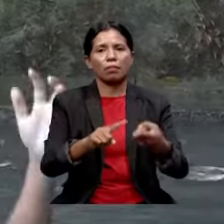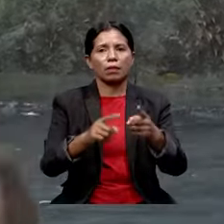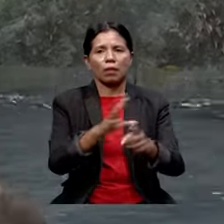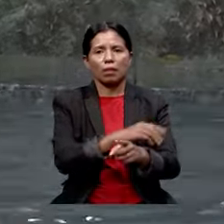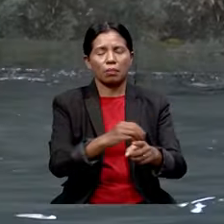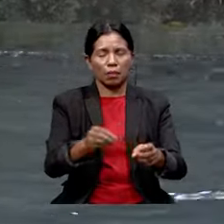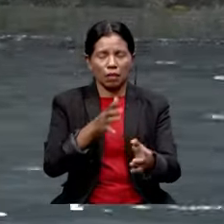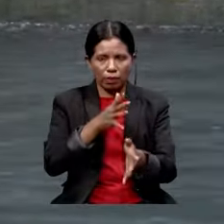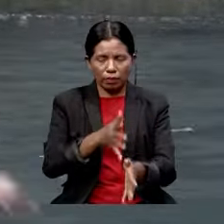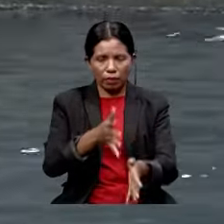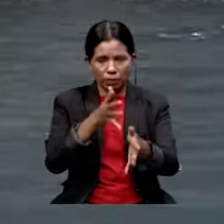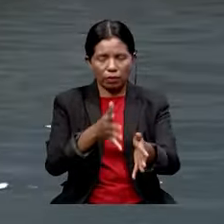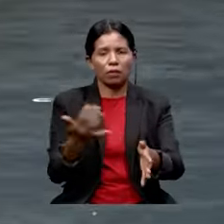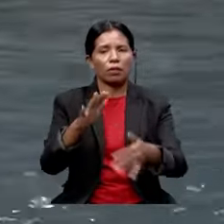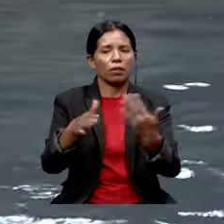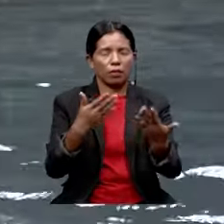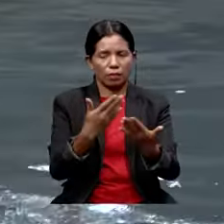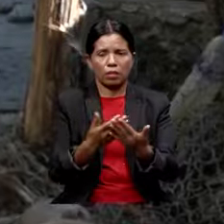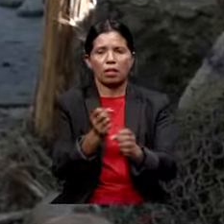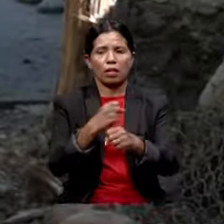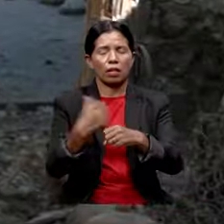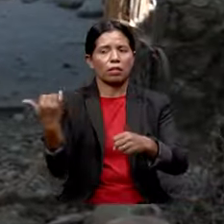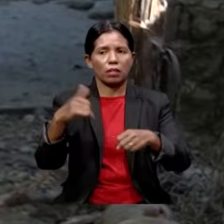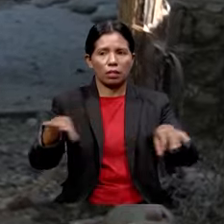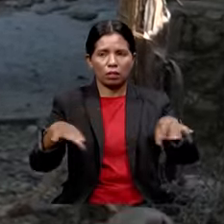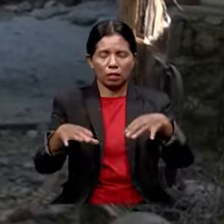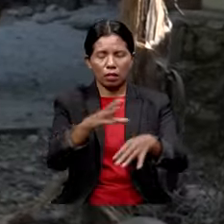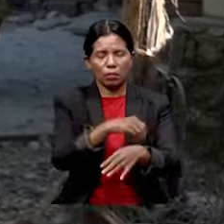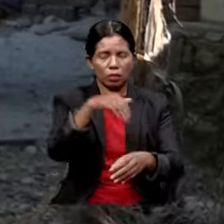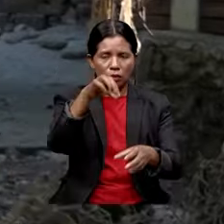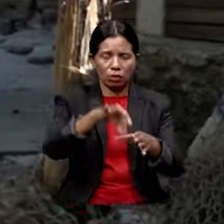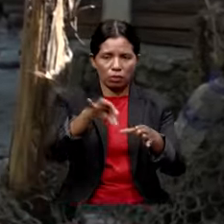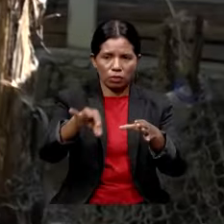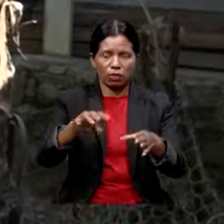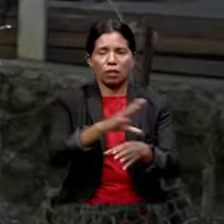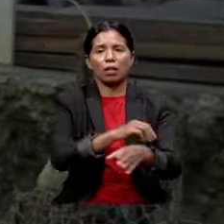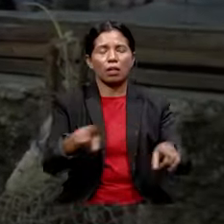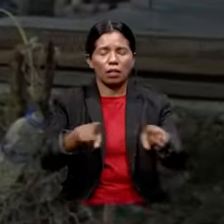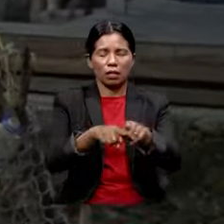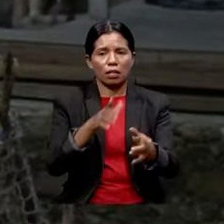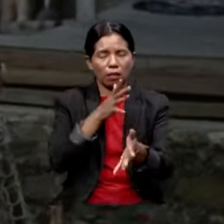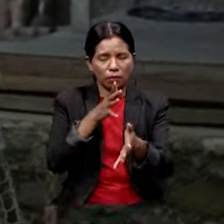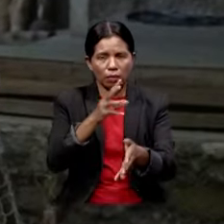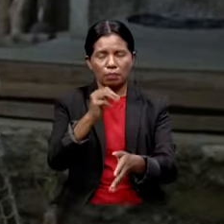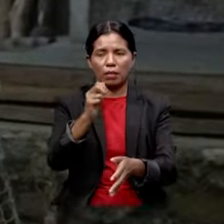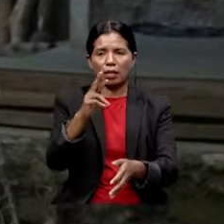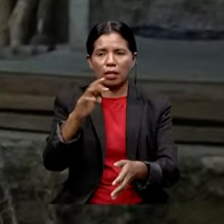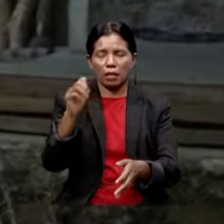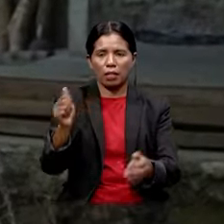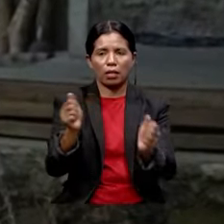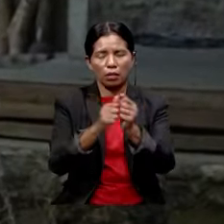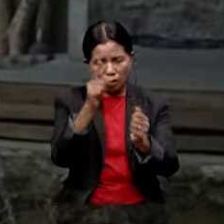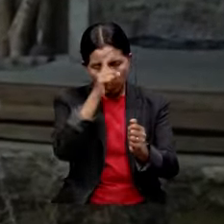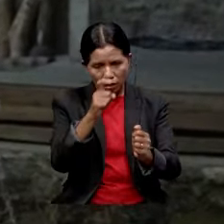idosa sira na fatin hala osira neknar hanesan to osnain. Hanesan avo Maria Lourdes nebe ho idade hitunolu